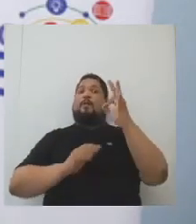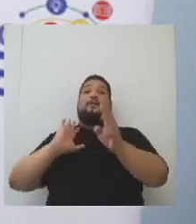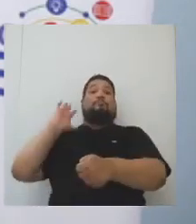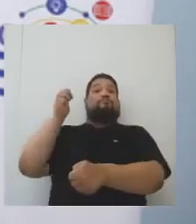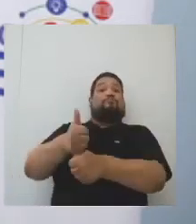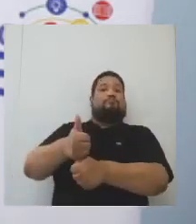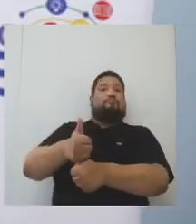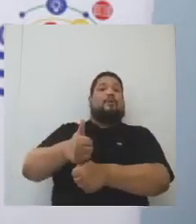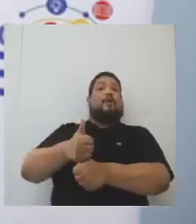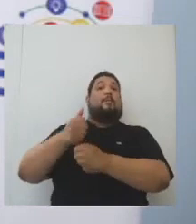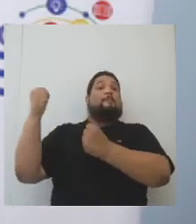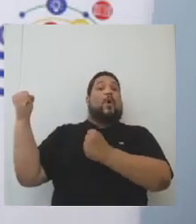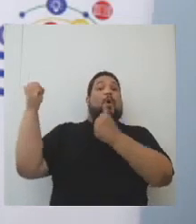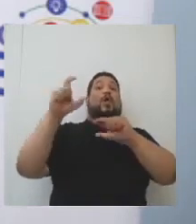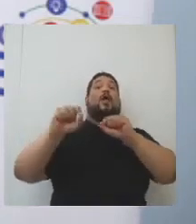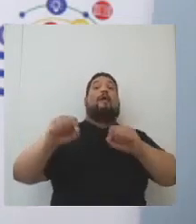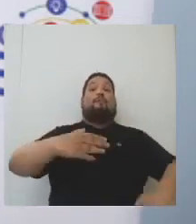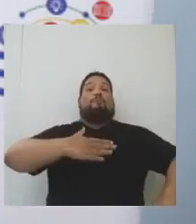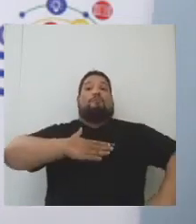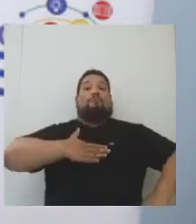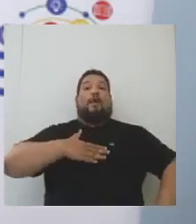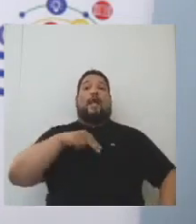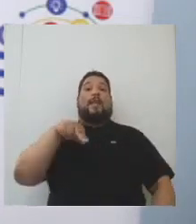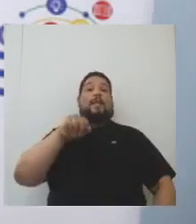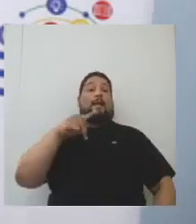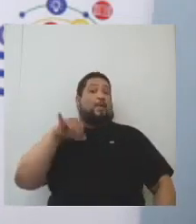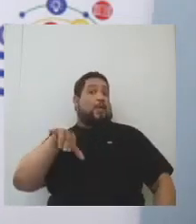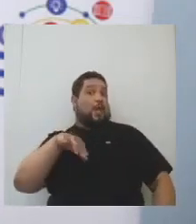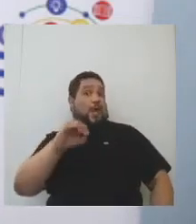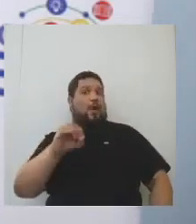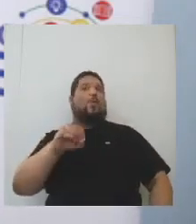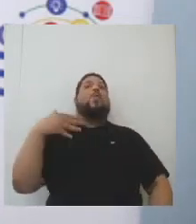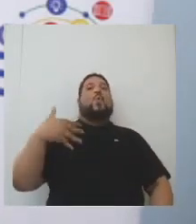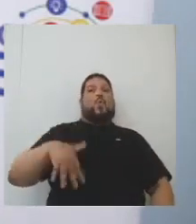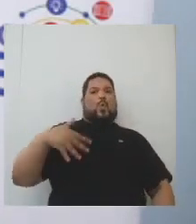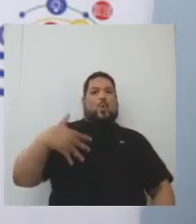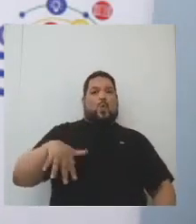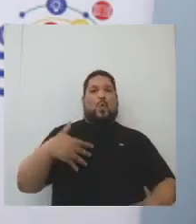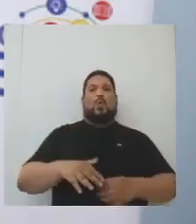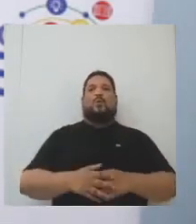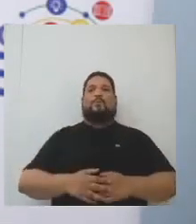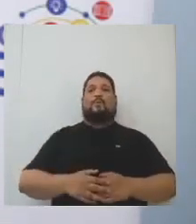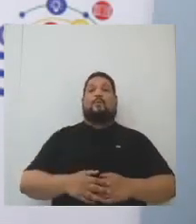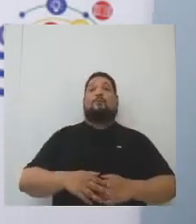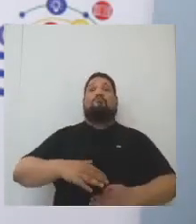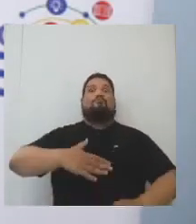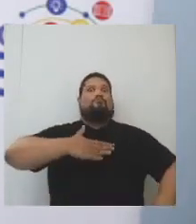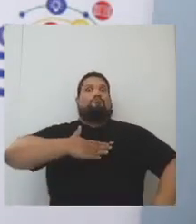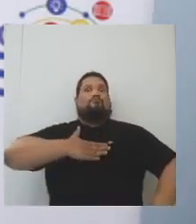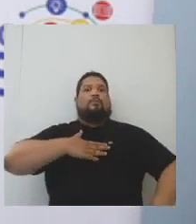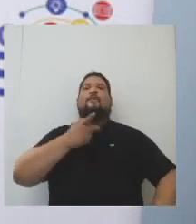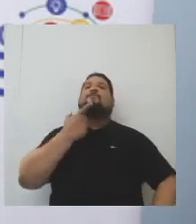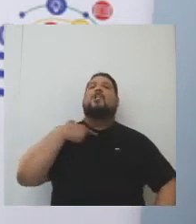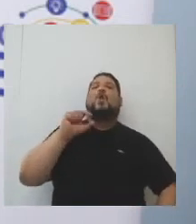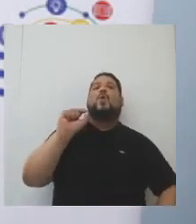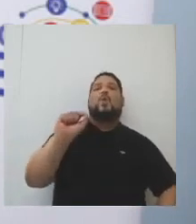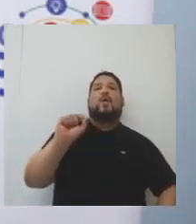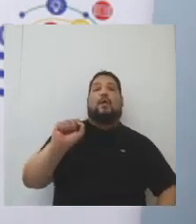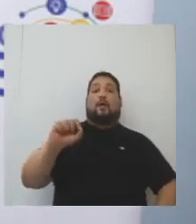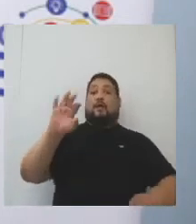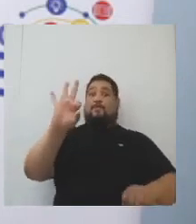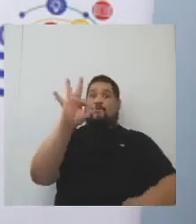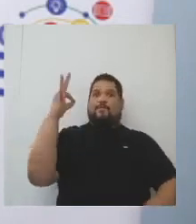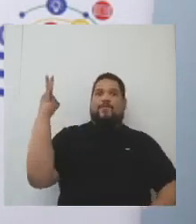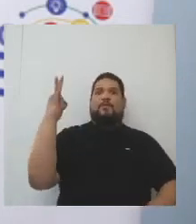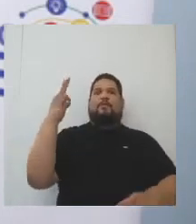ao poder? Napoleão Bonaparte, já no final do processo da Revolução. E Napoleão queria fazer da França a nação